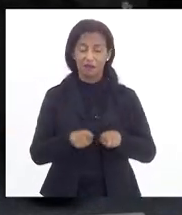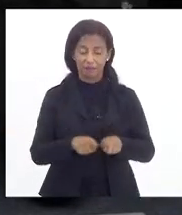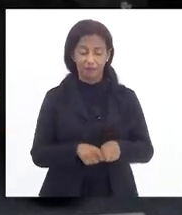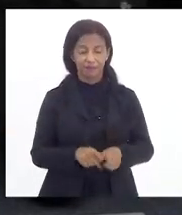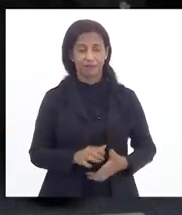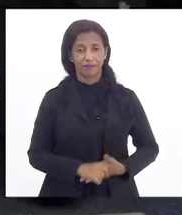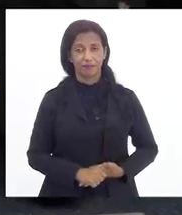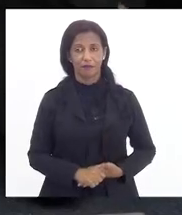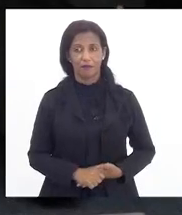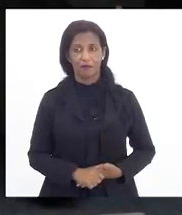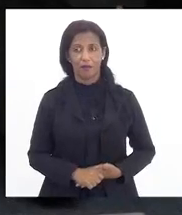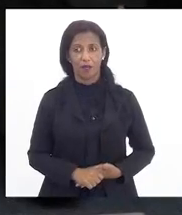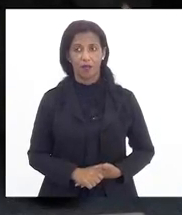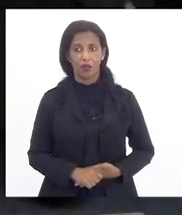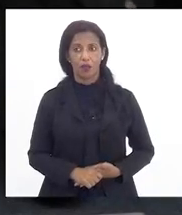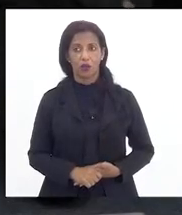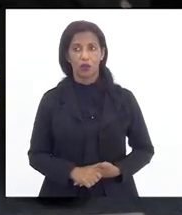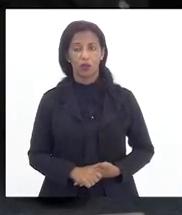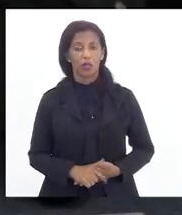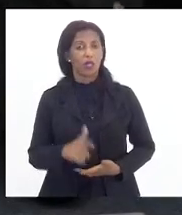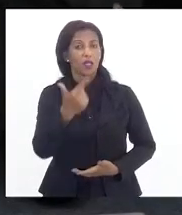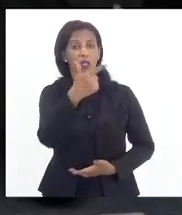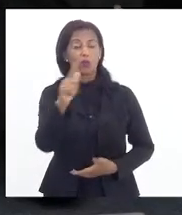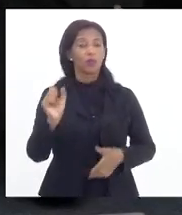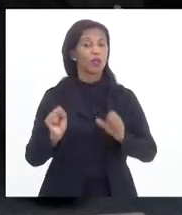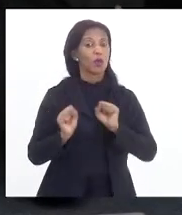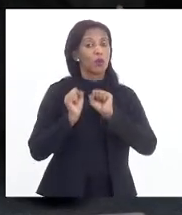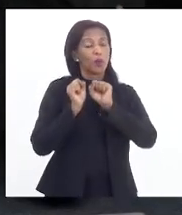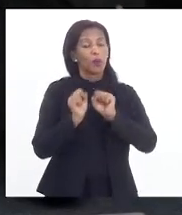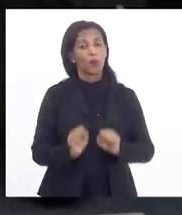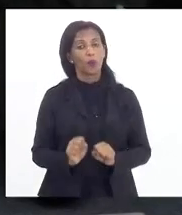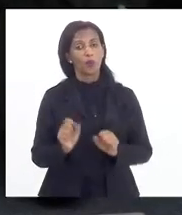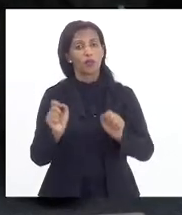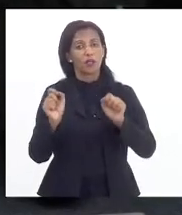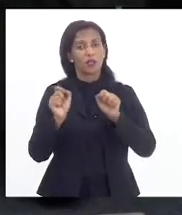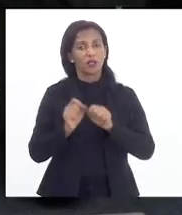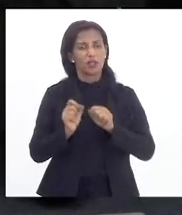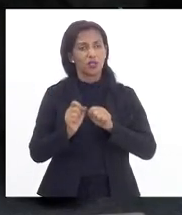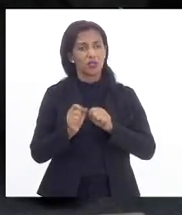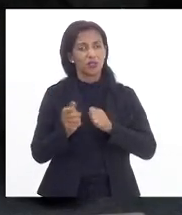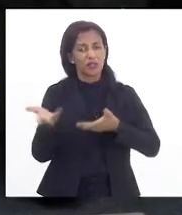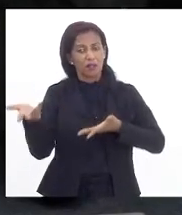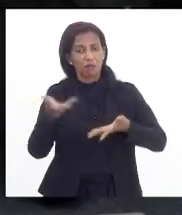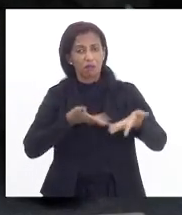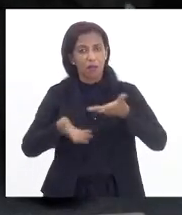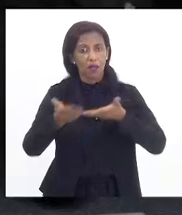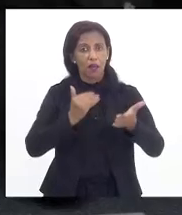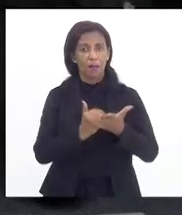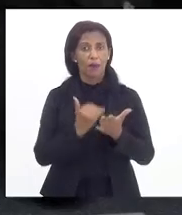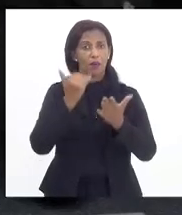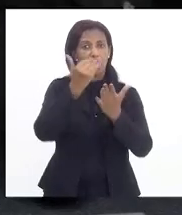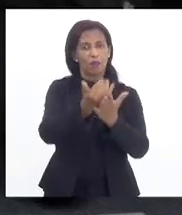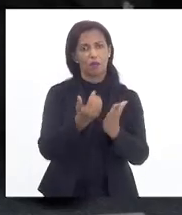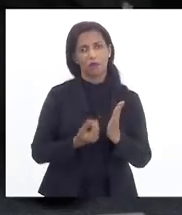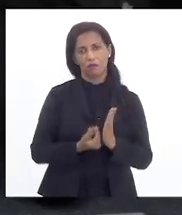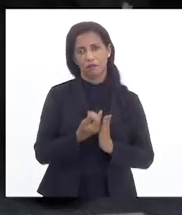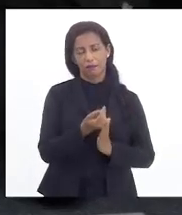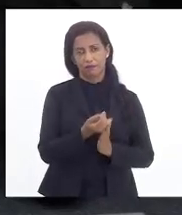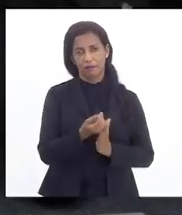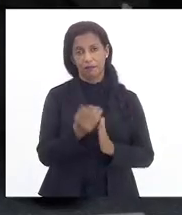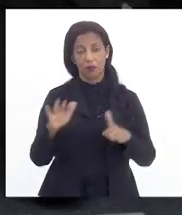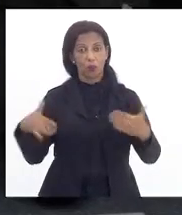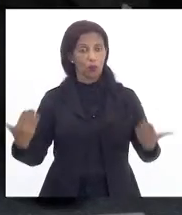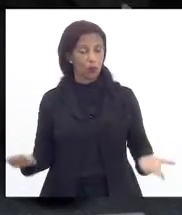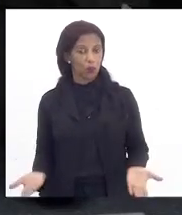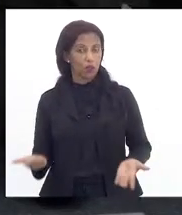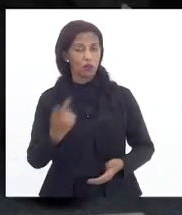né não tem o poder de fazer a intervenção necessária para o aumento da receita então